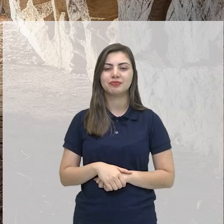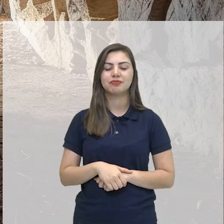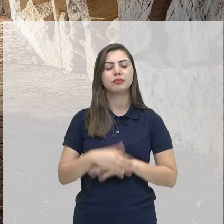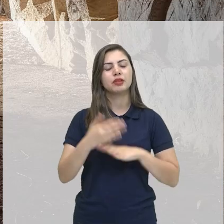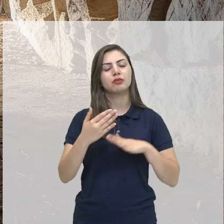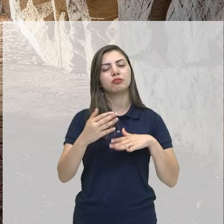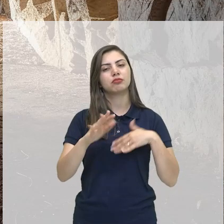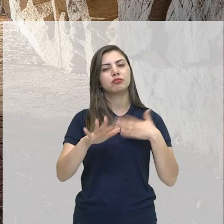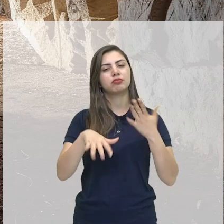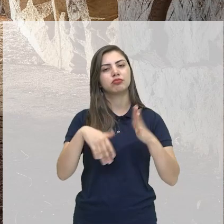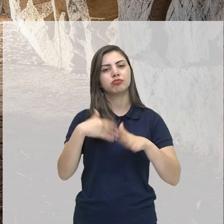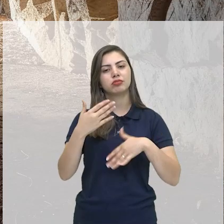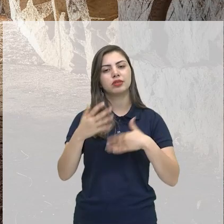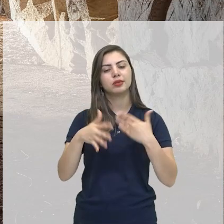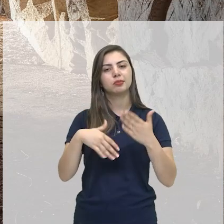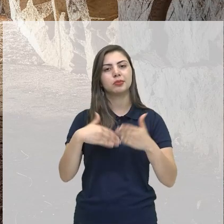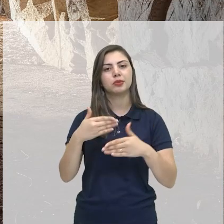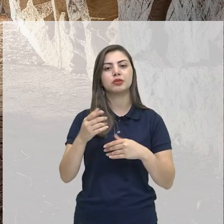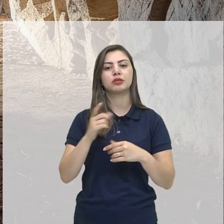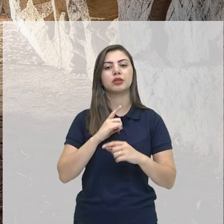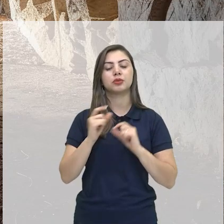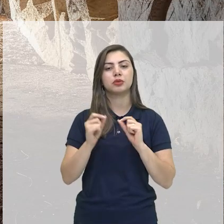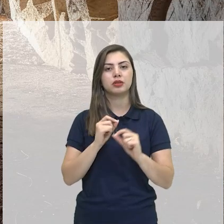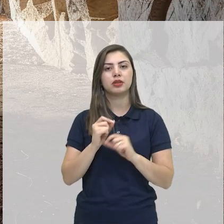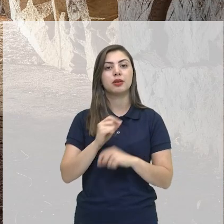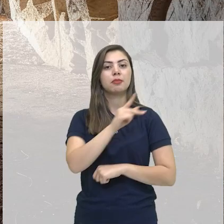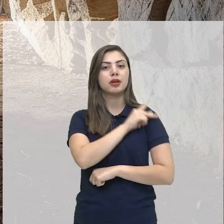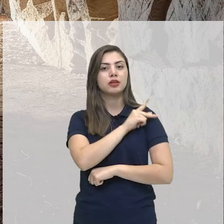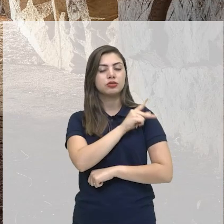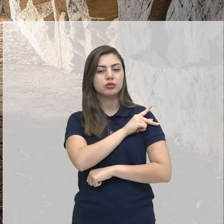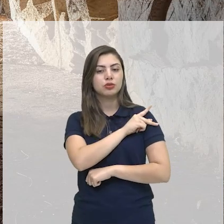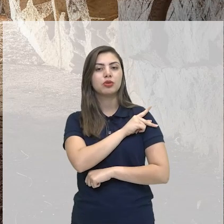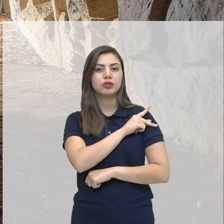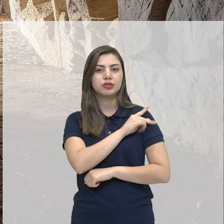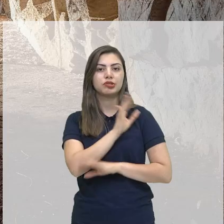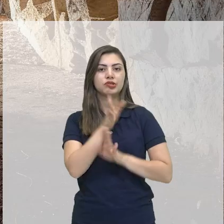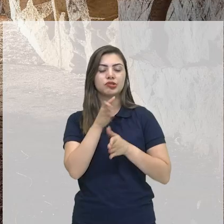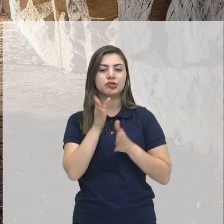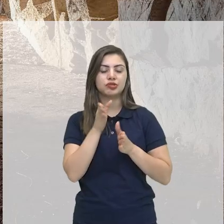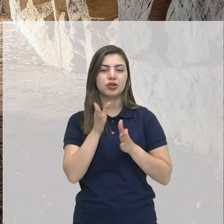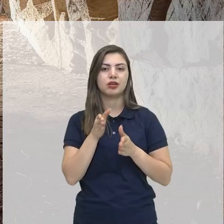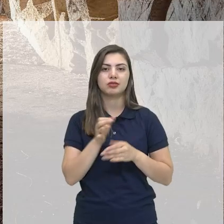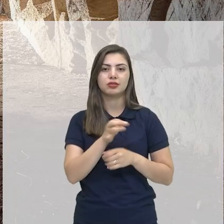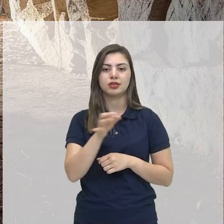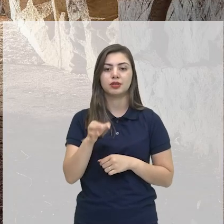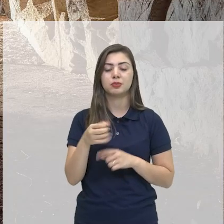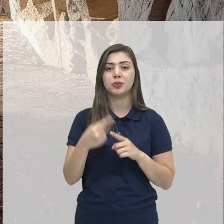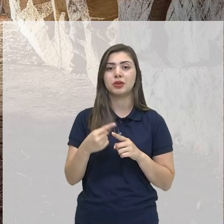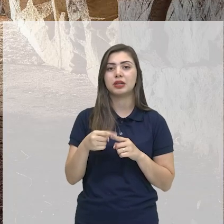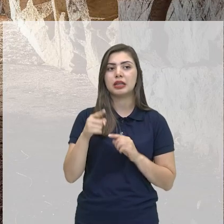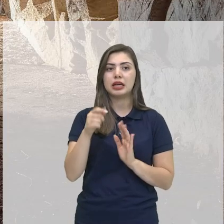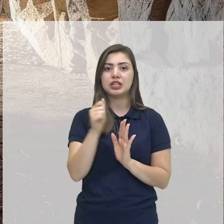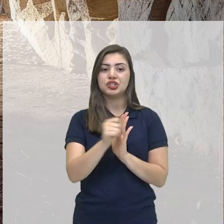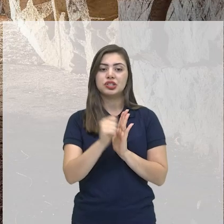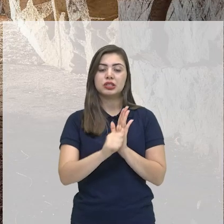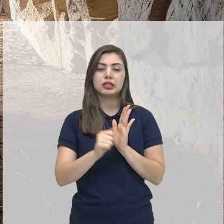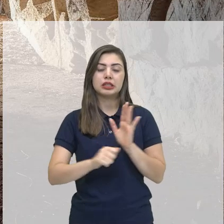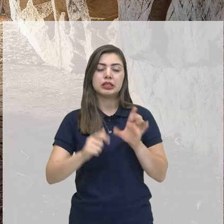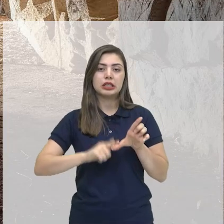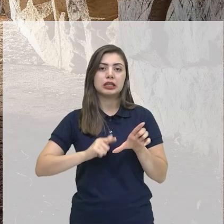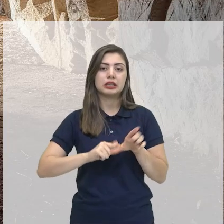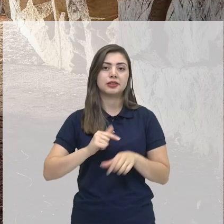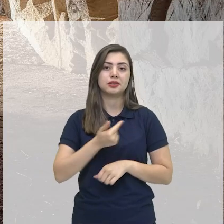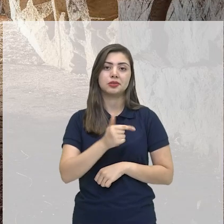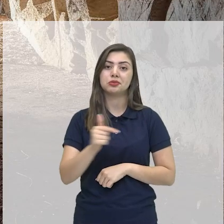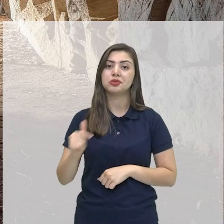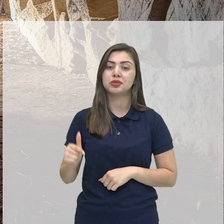elas representavam ou situações que tinham acontecido, cenas de caça que tinham acontecido, ou algumas situações que eles desejavam